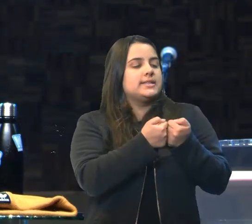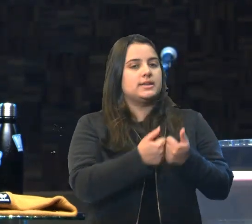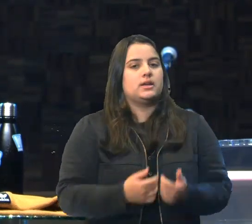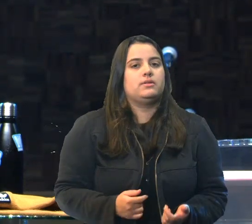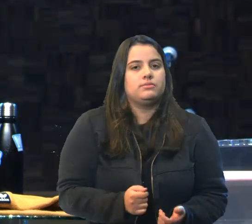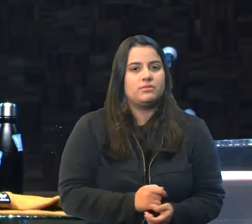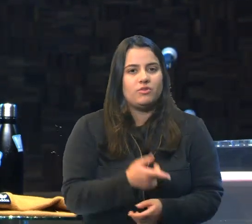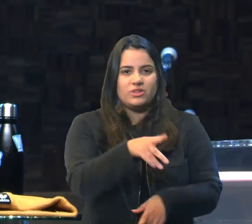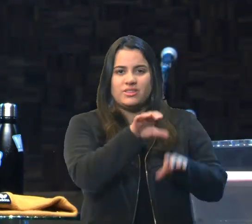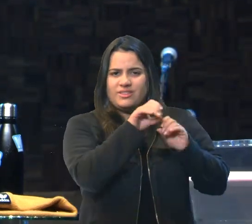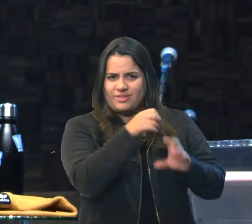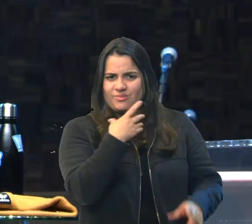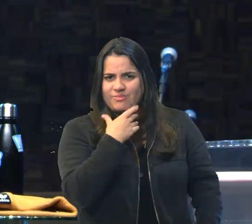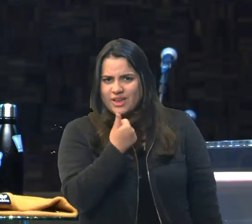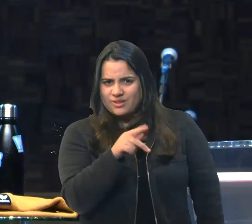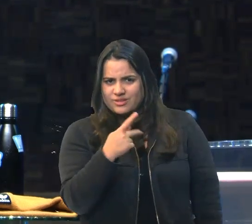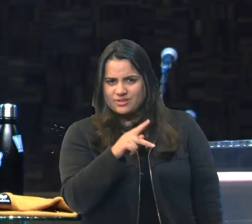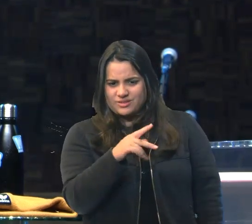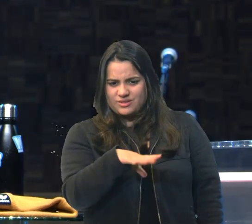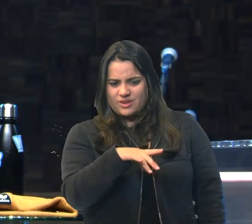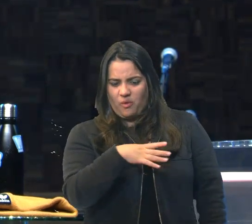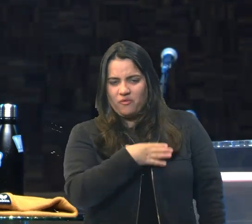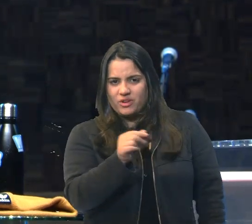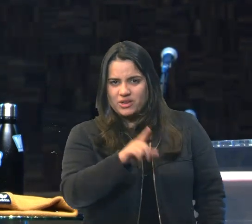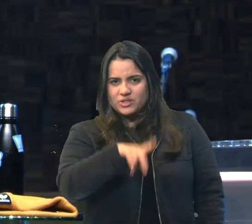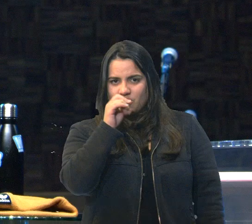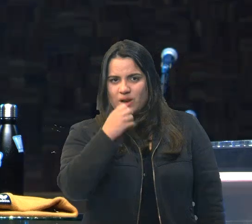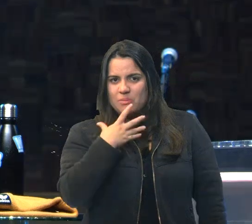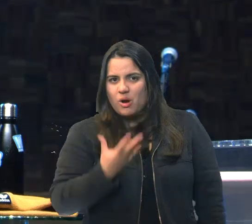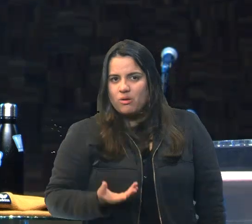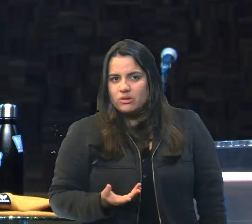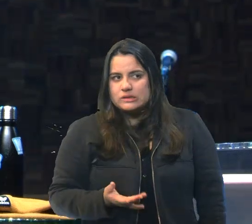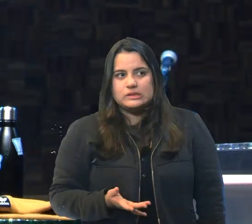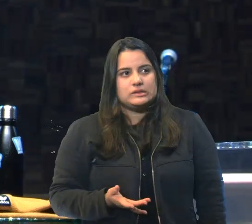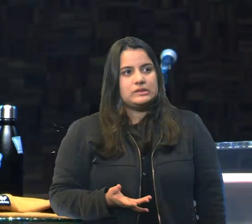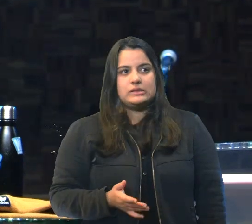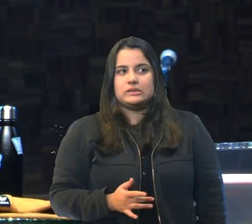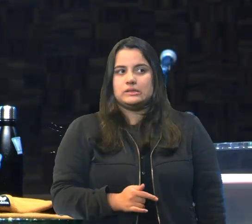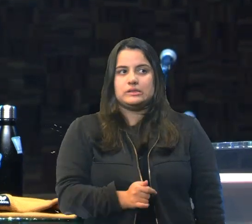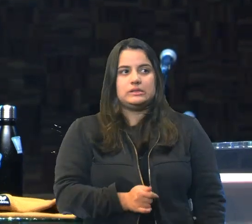Você está ensinando bem o seu filho a escolher a boa parte?